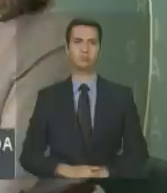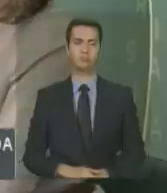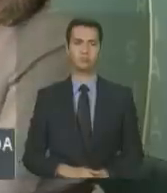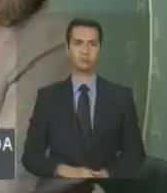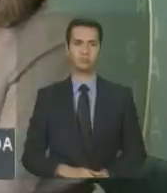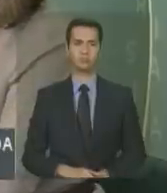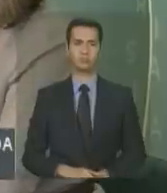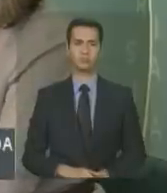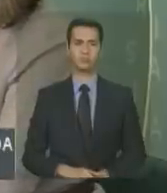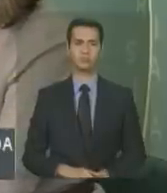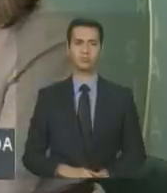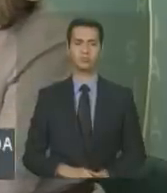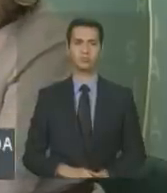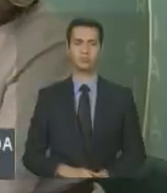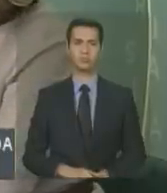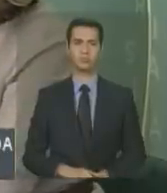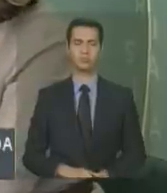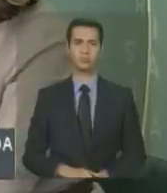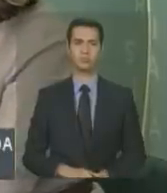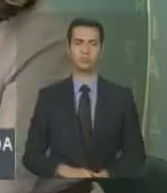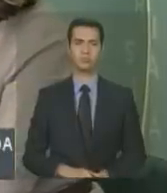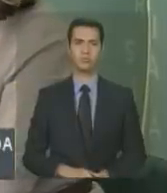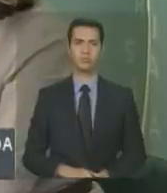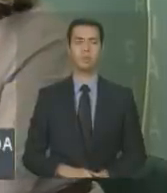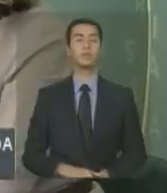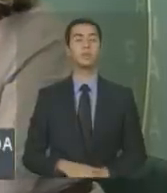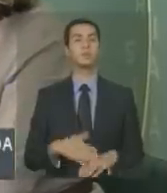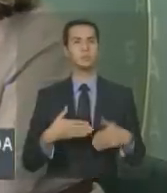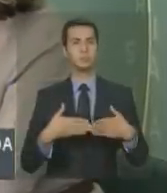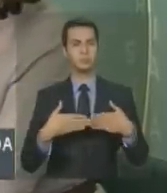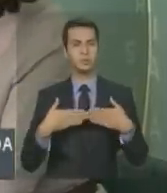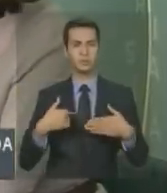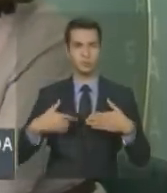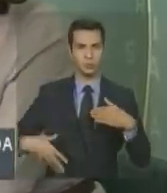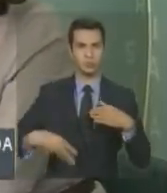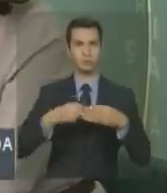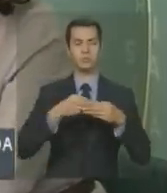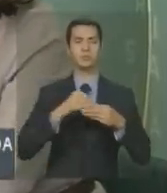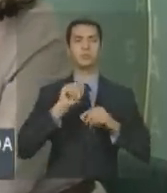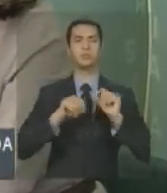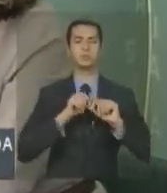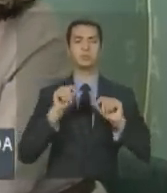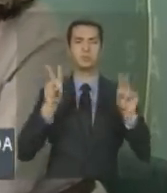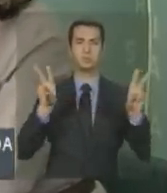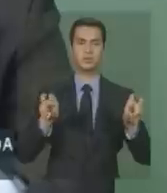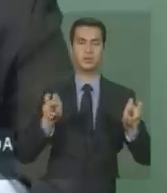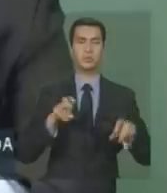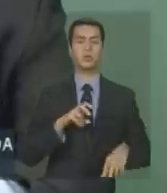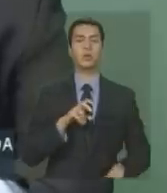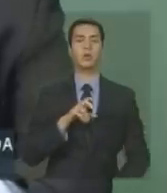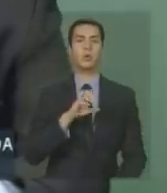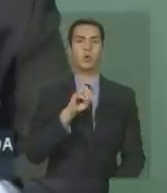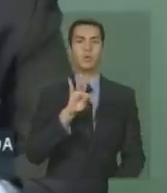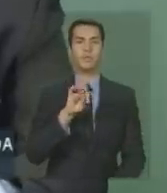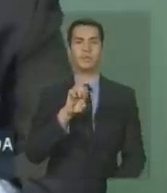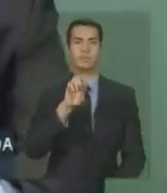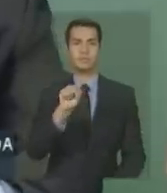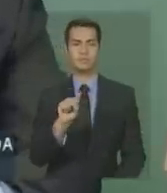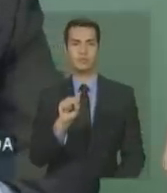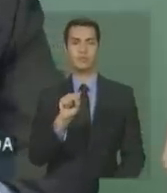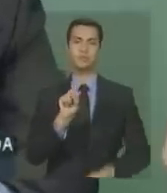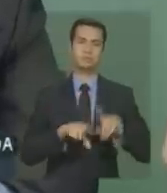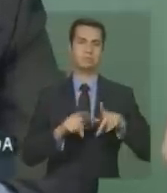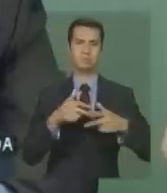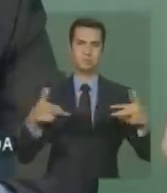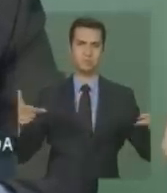só complementar uma coisa do que o Antônio falou no caso dos equipamentos órteses da Saúde nós fizemos uma